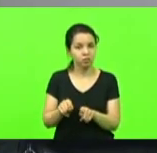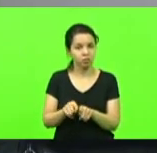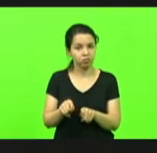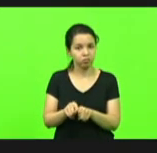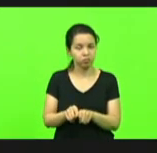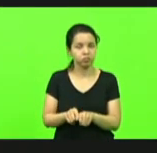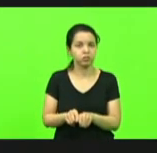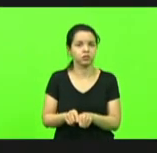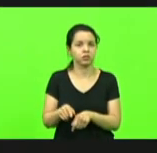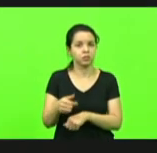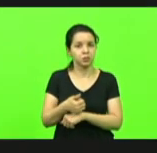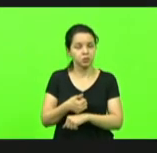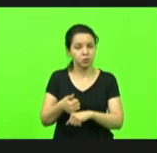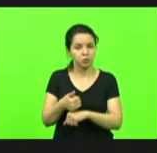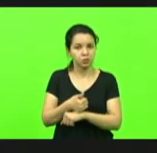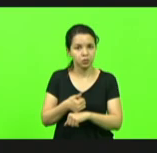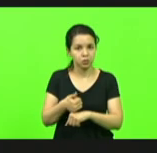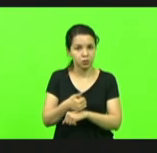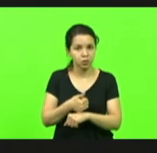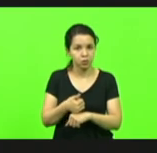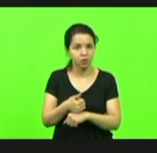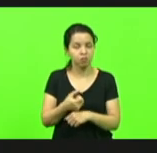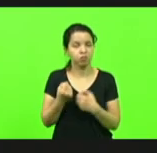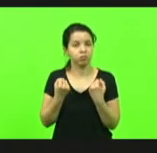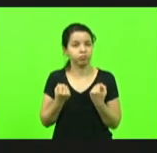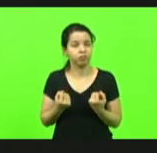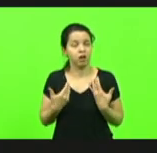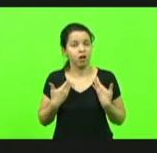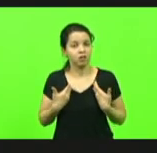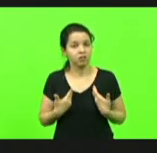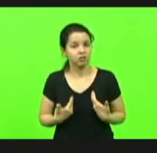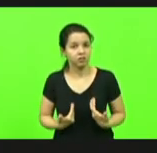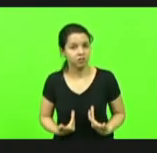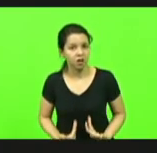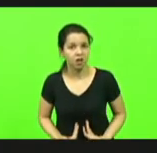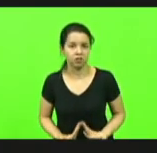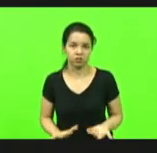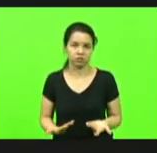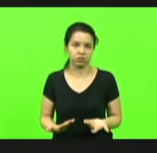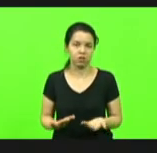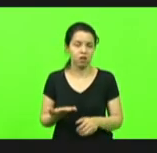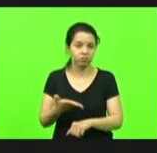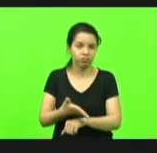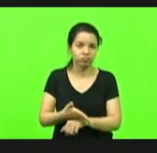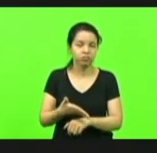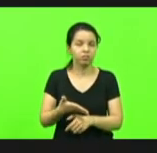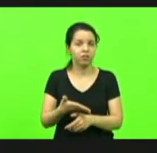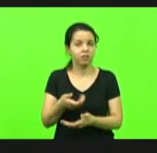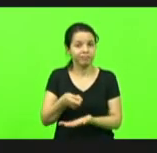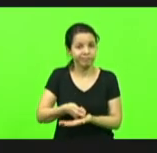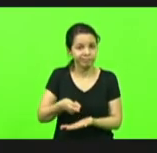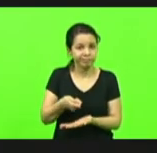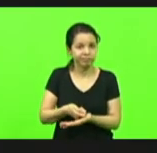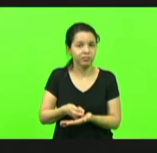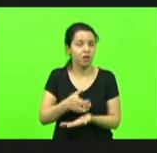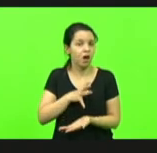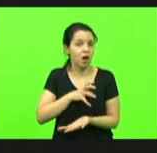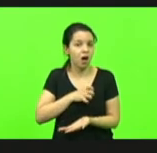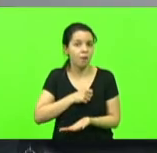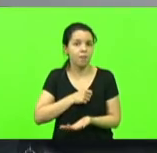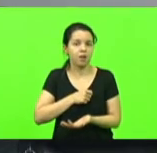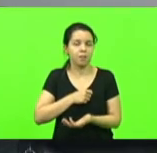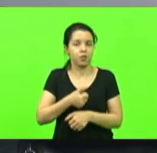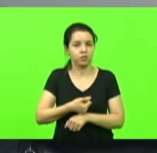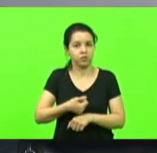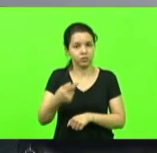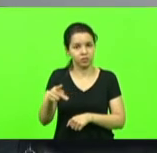dos profissionais que resistem e insistem e amam as suas profissões. A realidade é essa. Se nós não